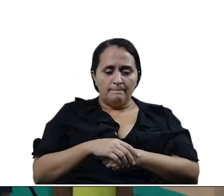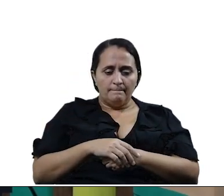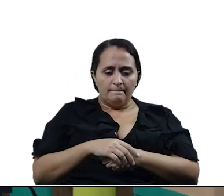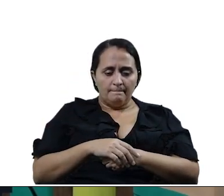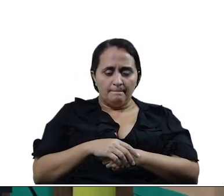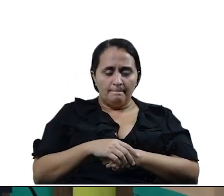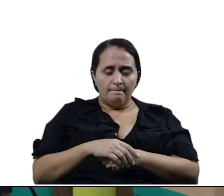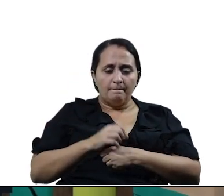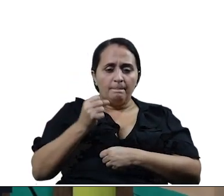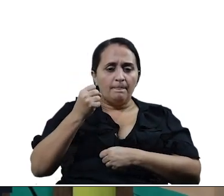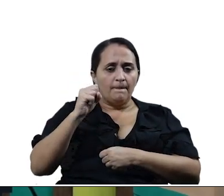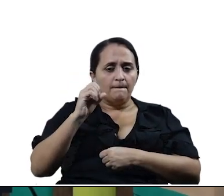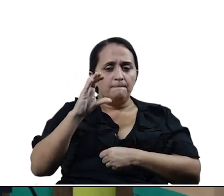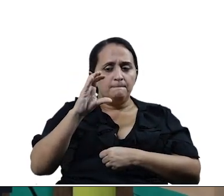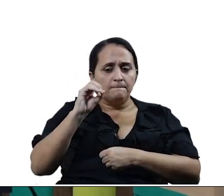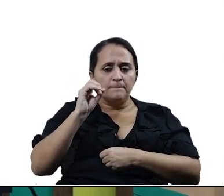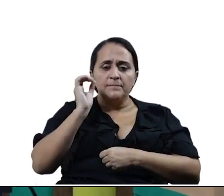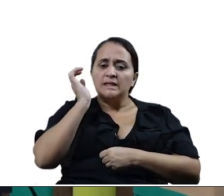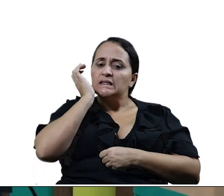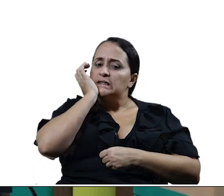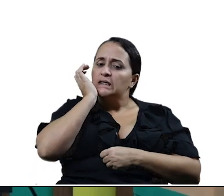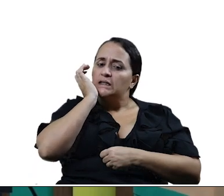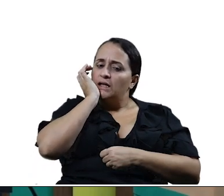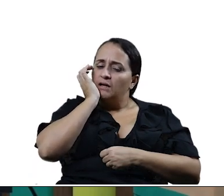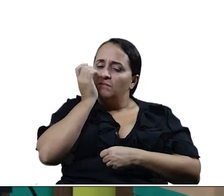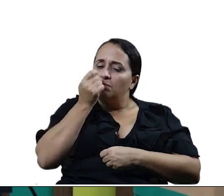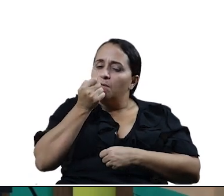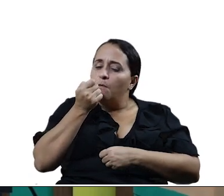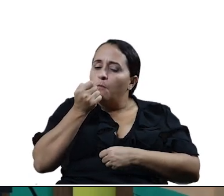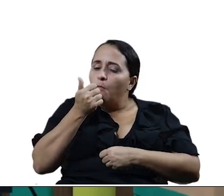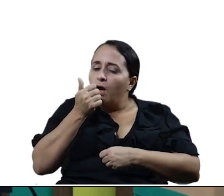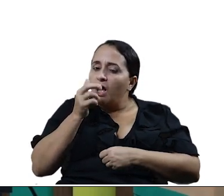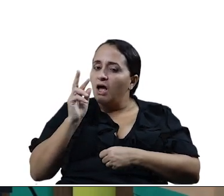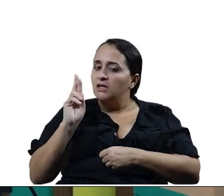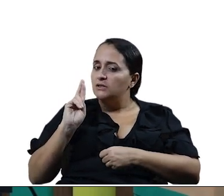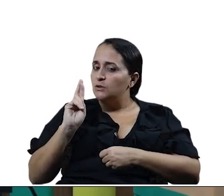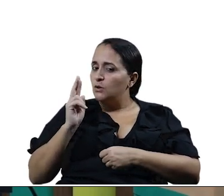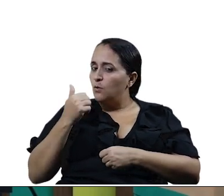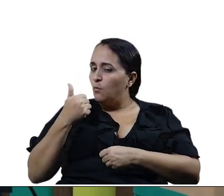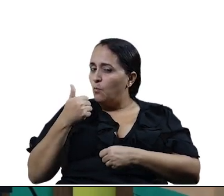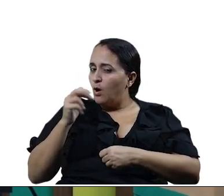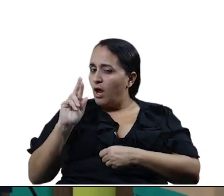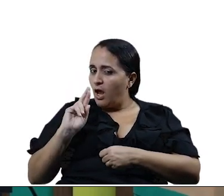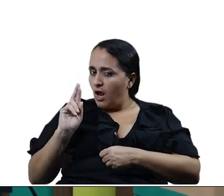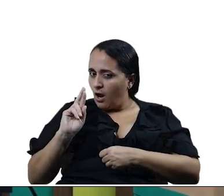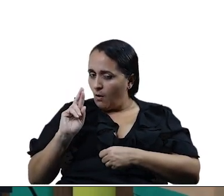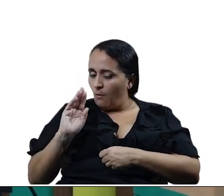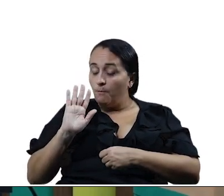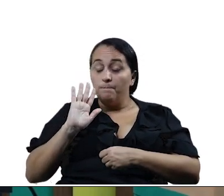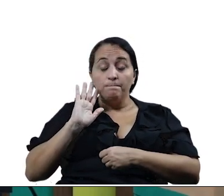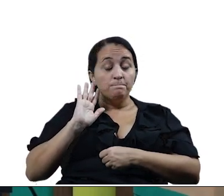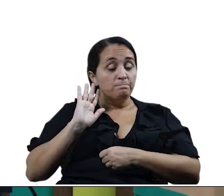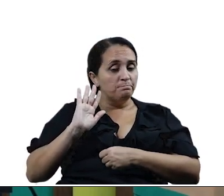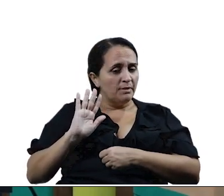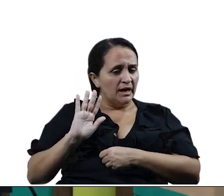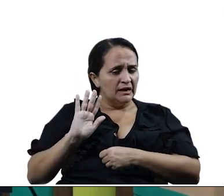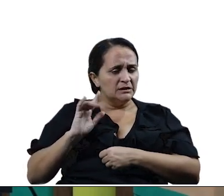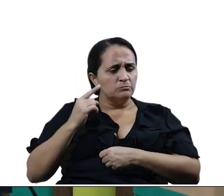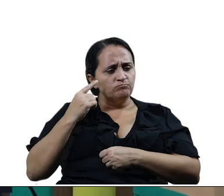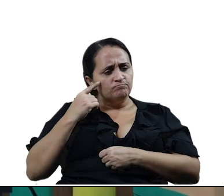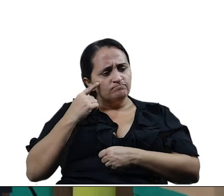centavos é quase R$1. Você concorda comigo? Pronto. Então, a paçoca custa quase R$1.